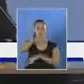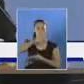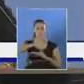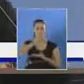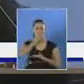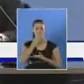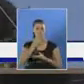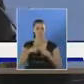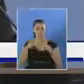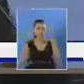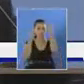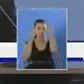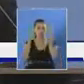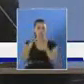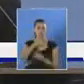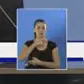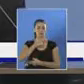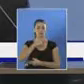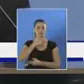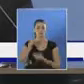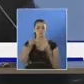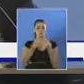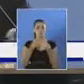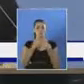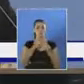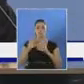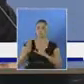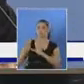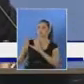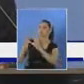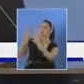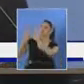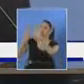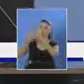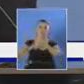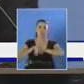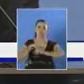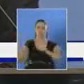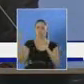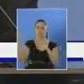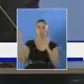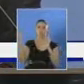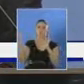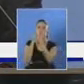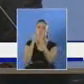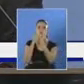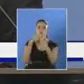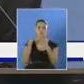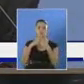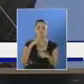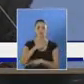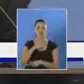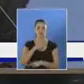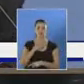e a preocupação é que não há um muro de segurança entre a rua 7 de setembro, com